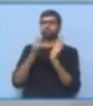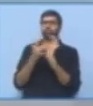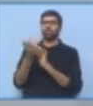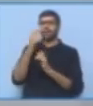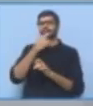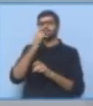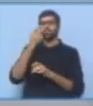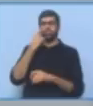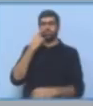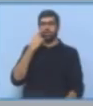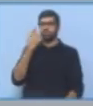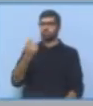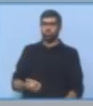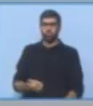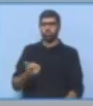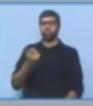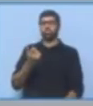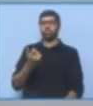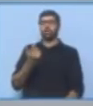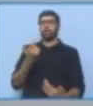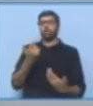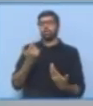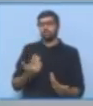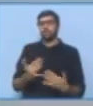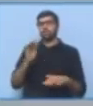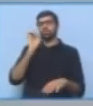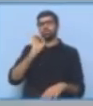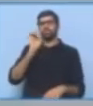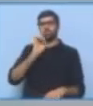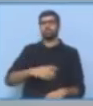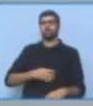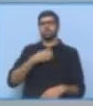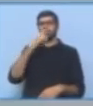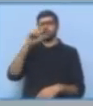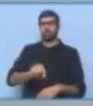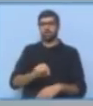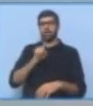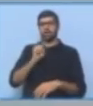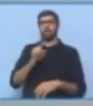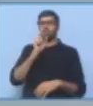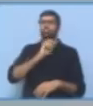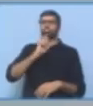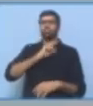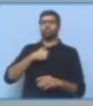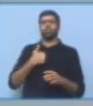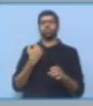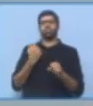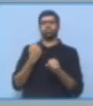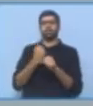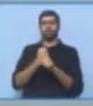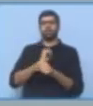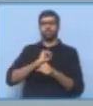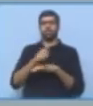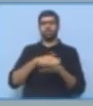o conhece pouco ou muito. Mas também eu acho que é muito importante, e aí se calhar eu também exerço um bocadinho o meu